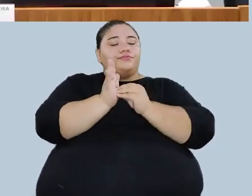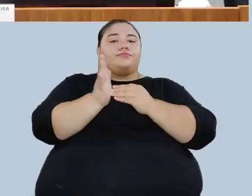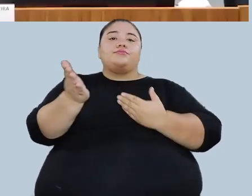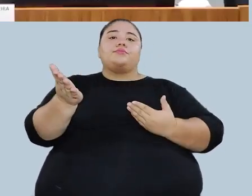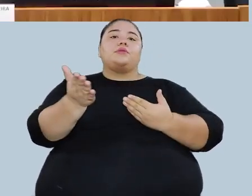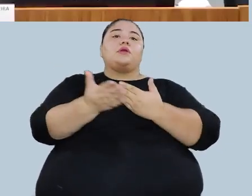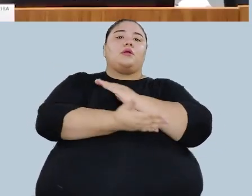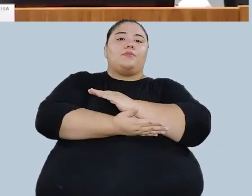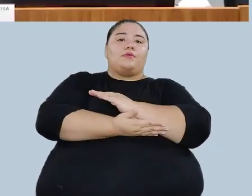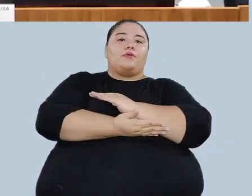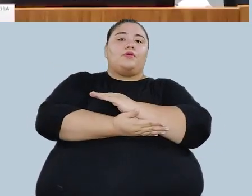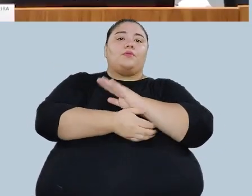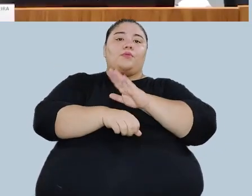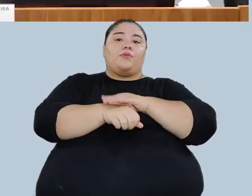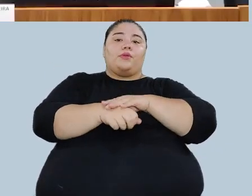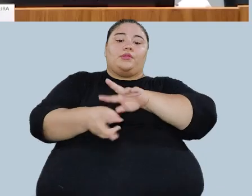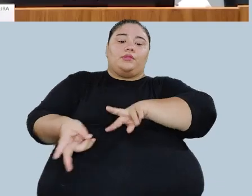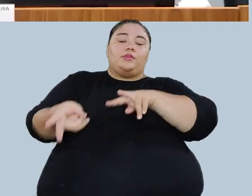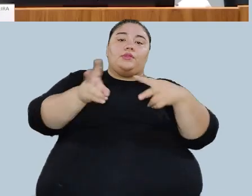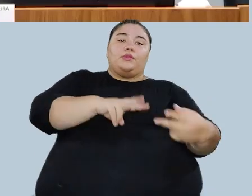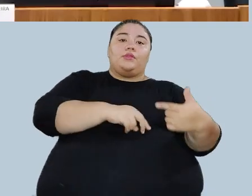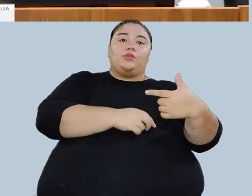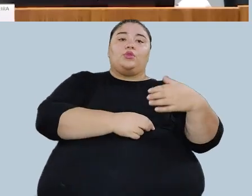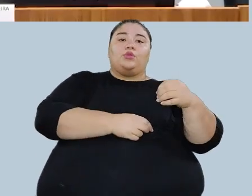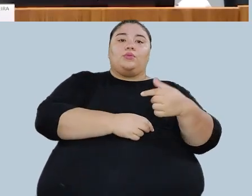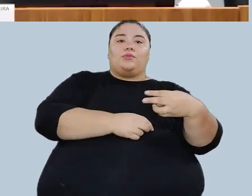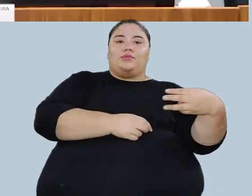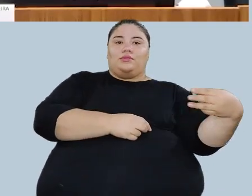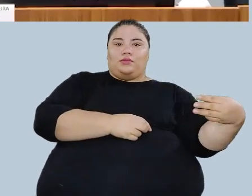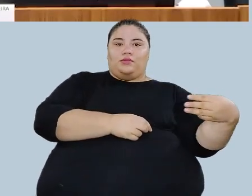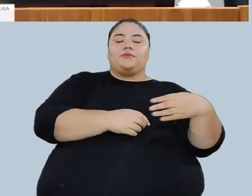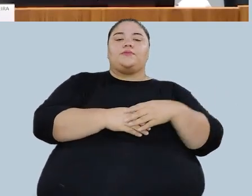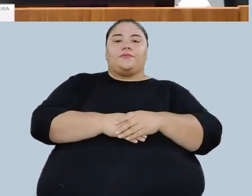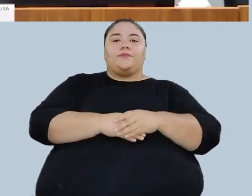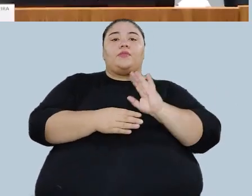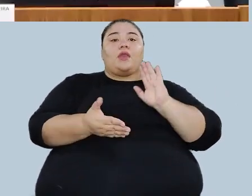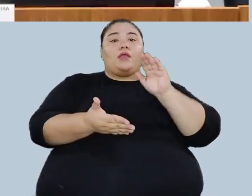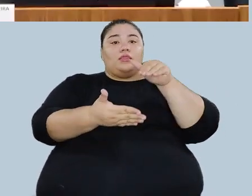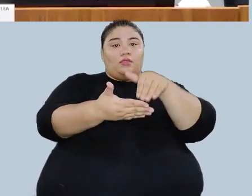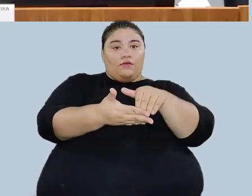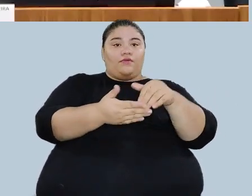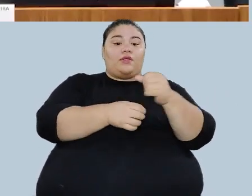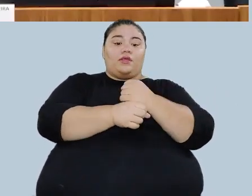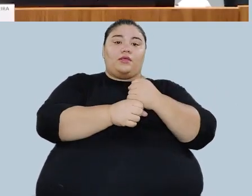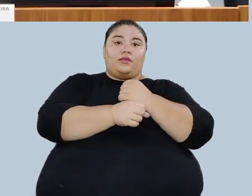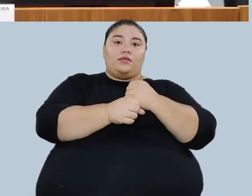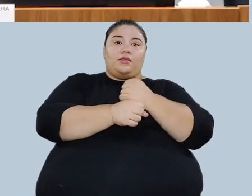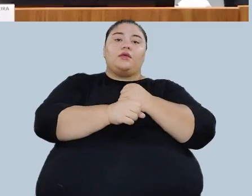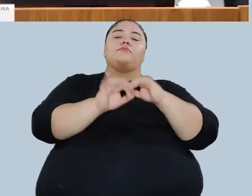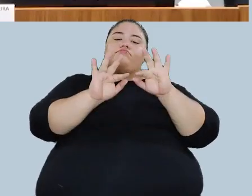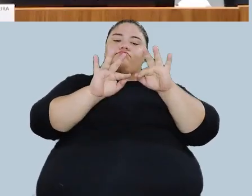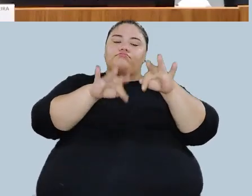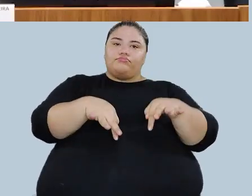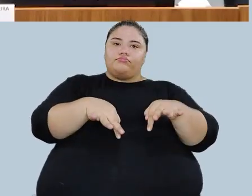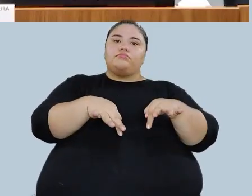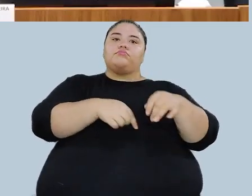até o final do período de transição, que é 2033. Então, até o final desse ano, estas